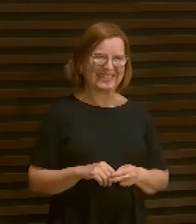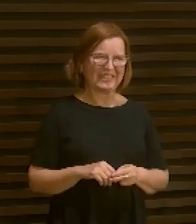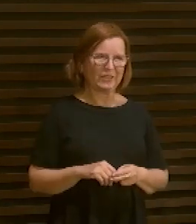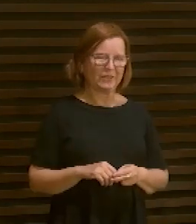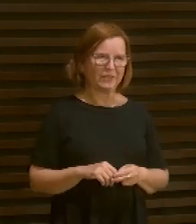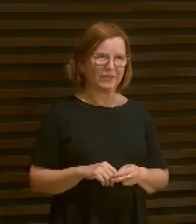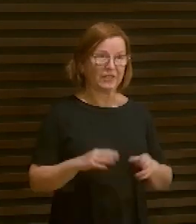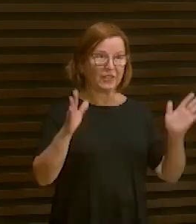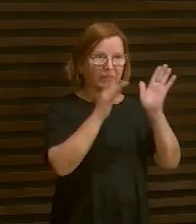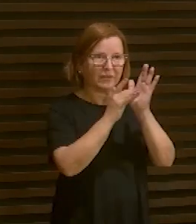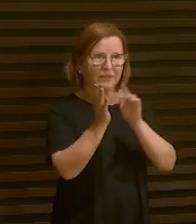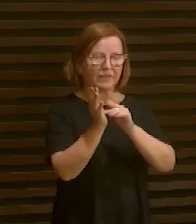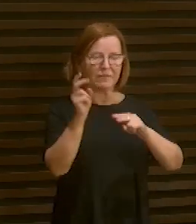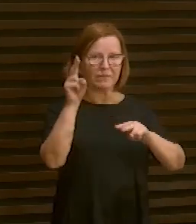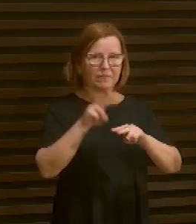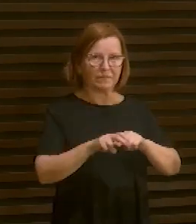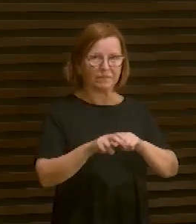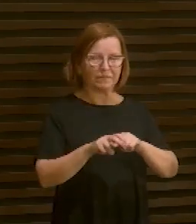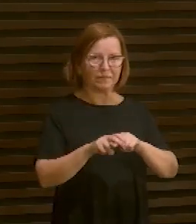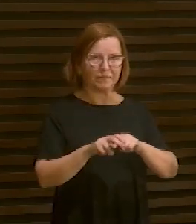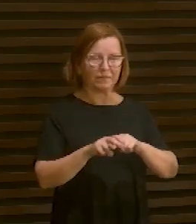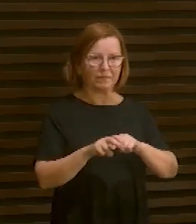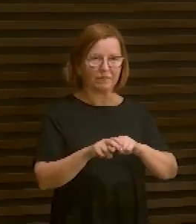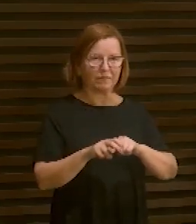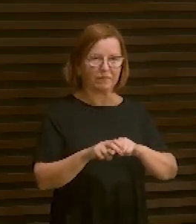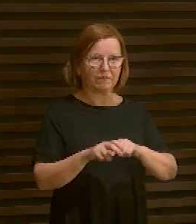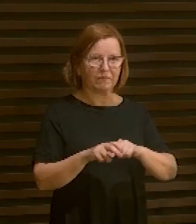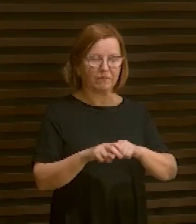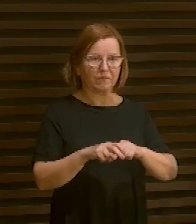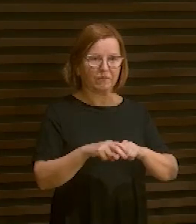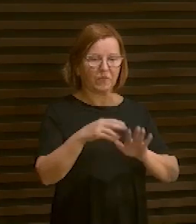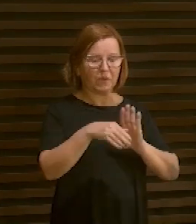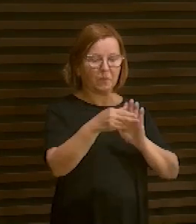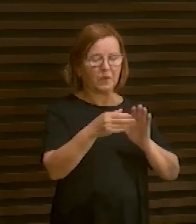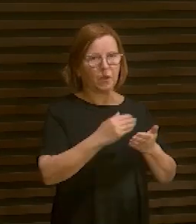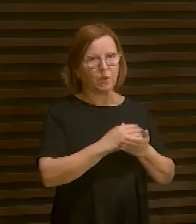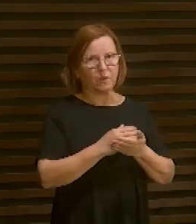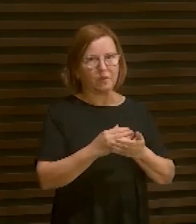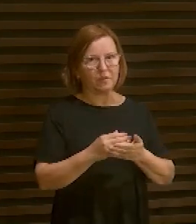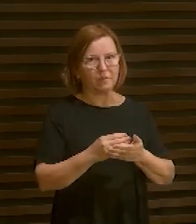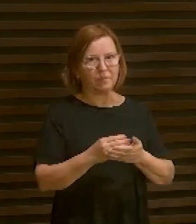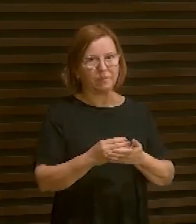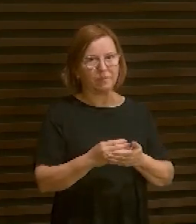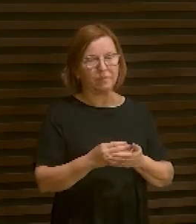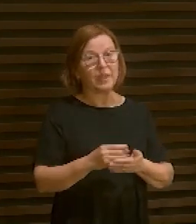Ele foi preso. O processo foi iniciado no dia 14 e ele morreu.